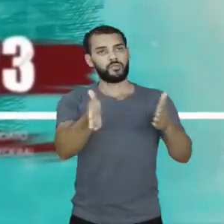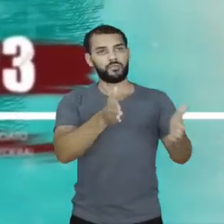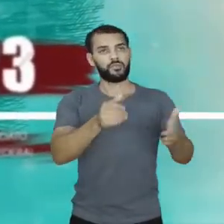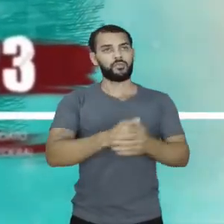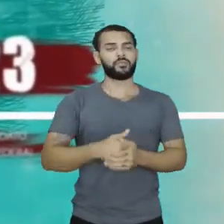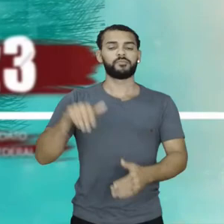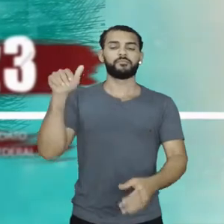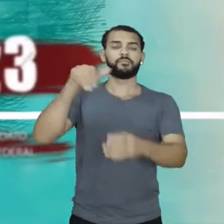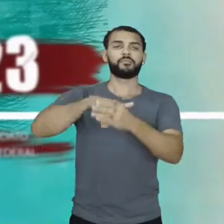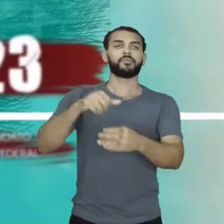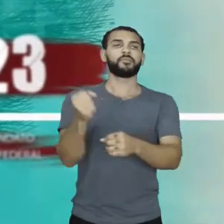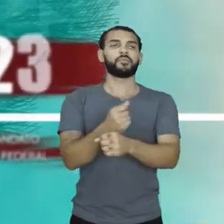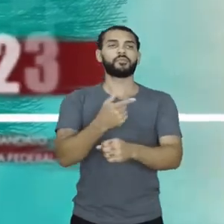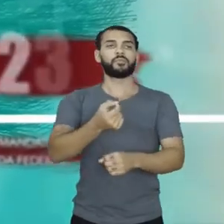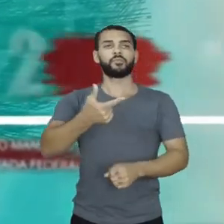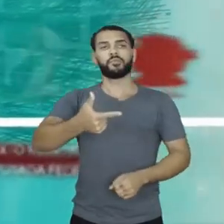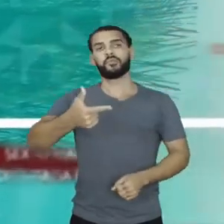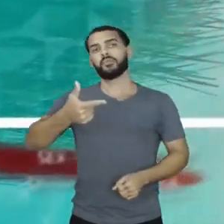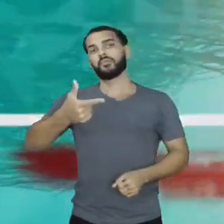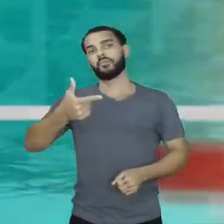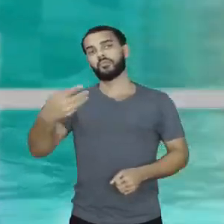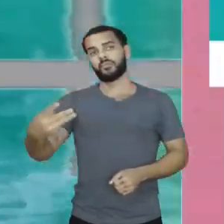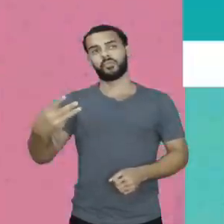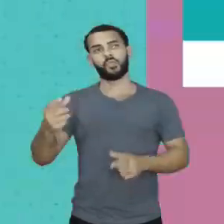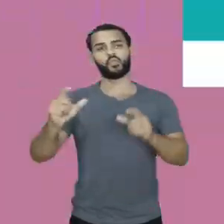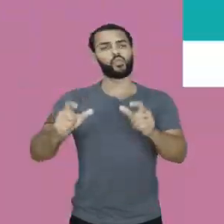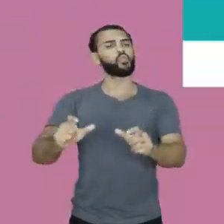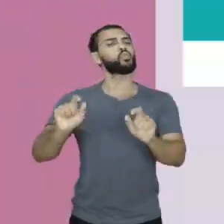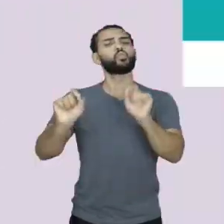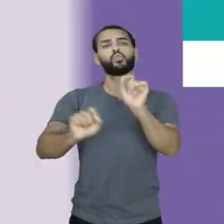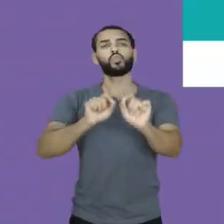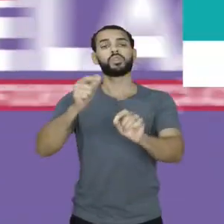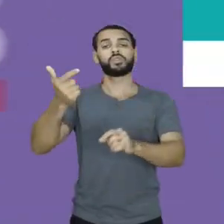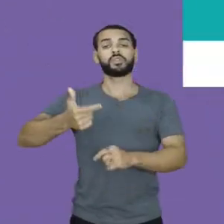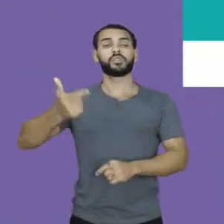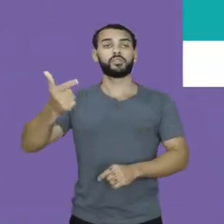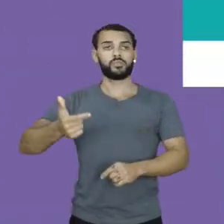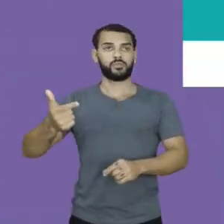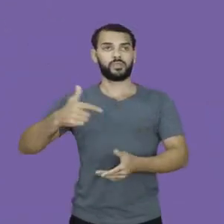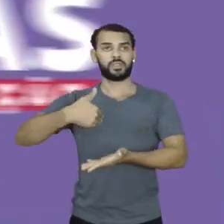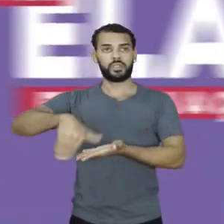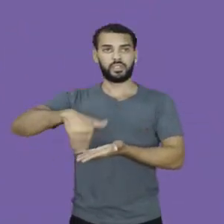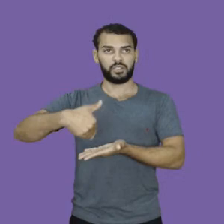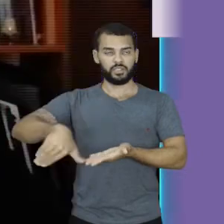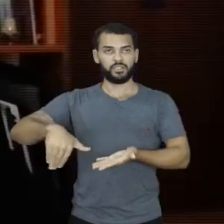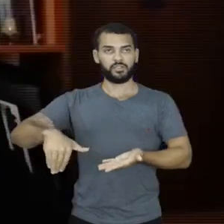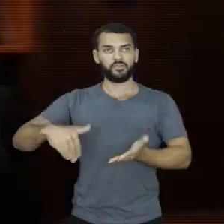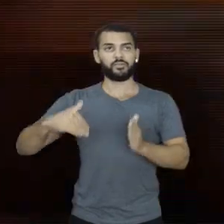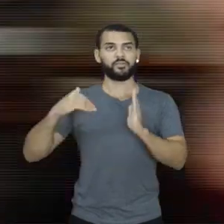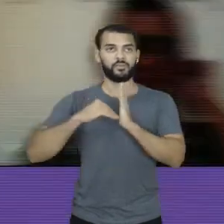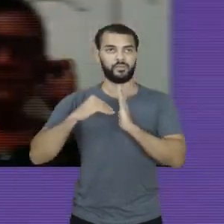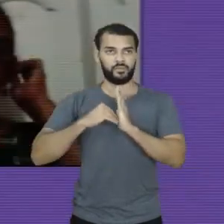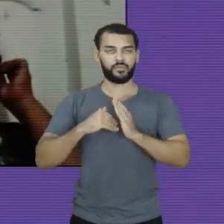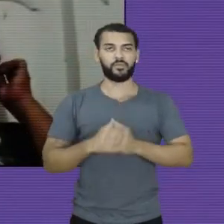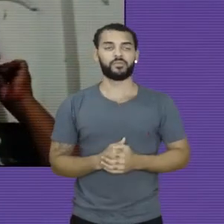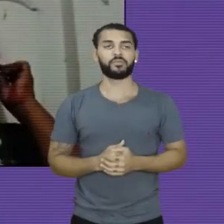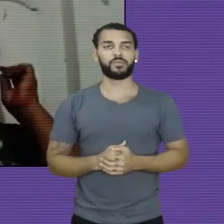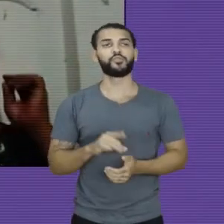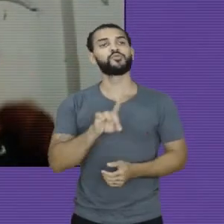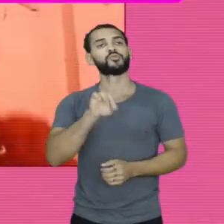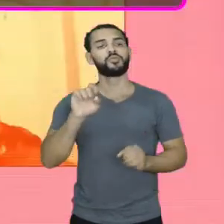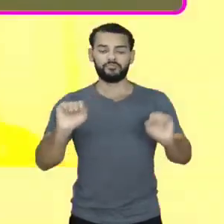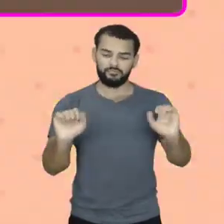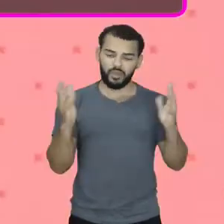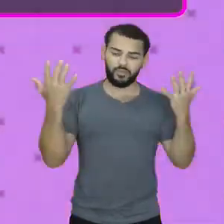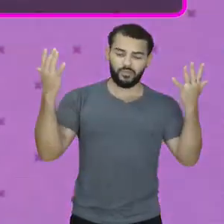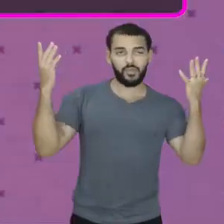em 2023 como segunda secretária da Câmara dos Deputados. Em mais um dia de comemoração